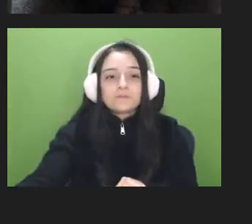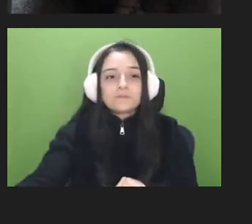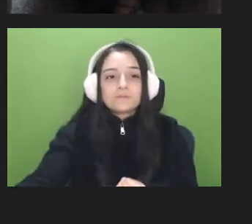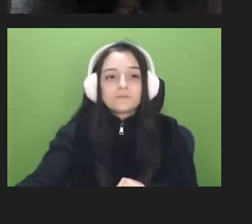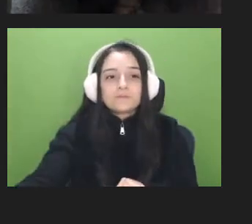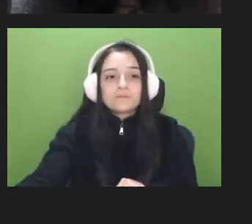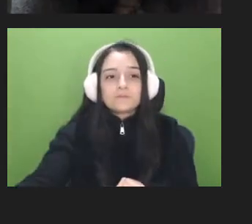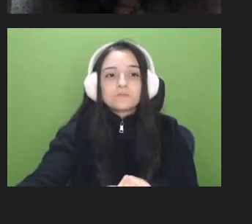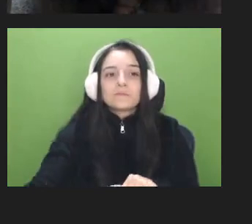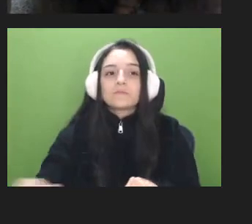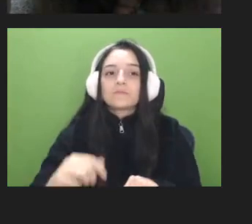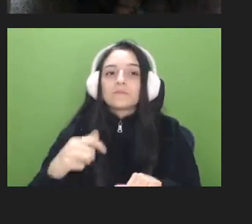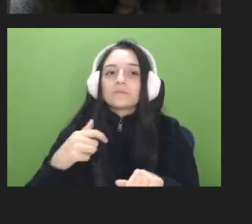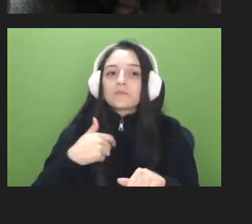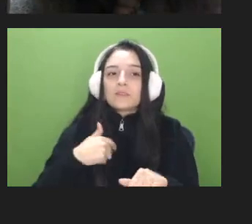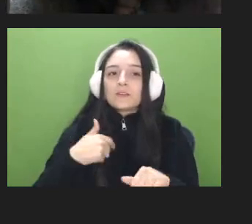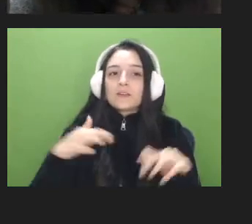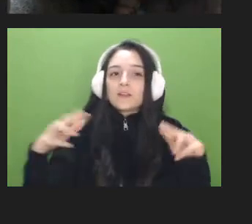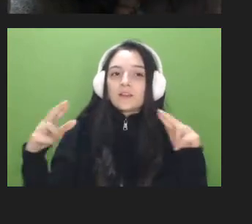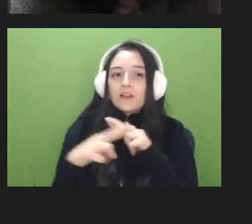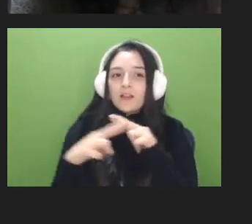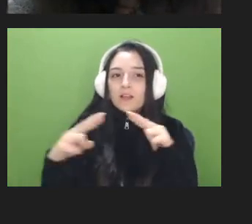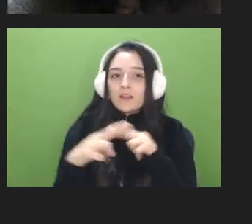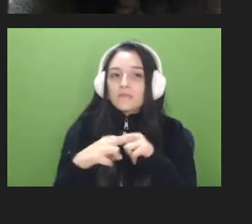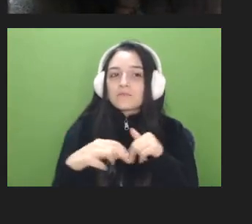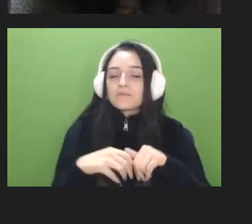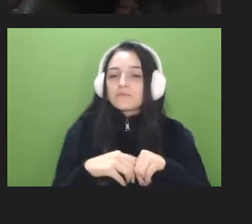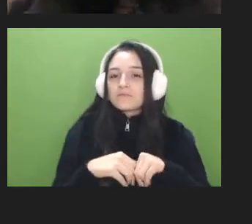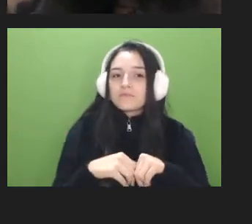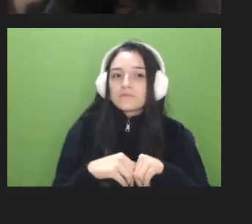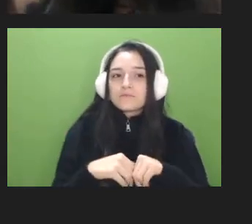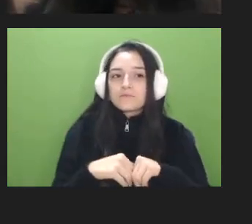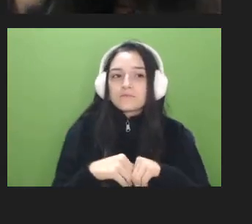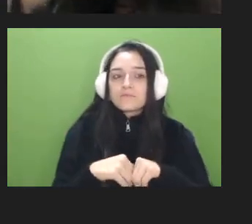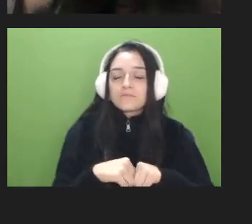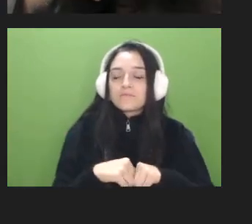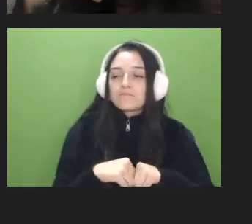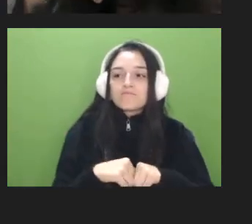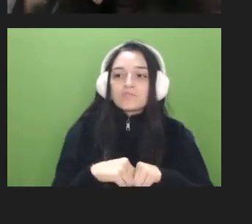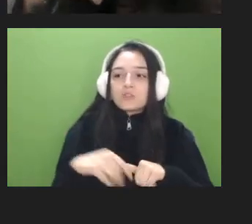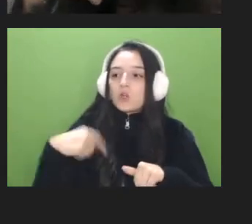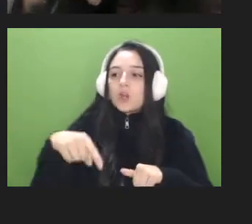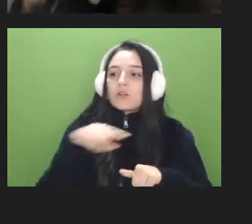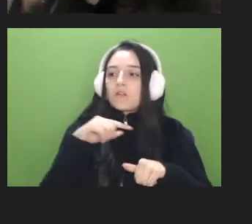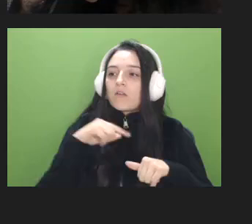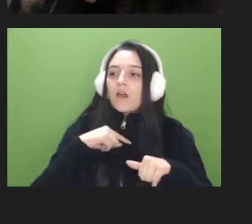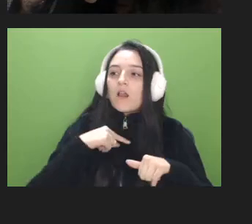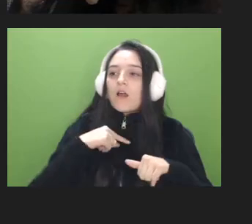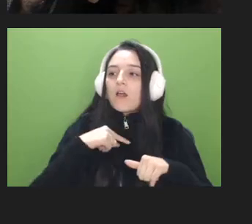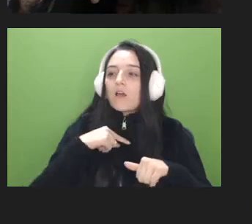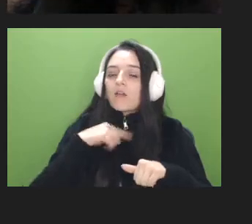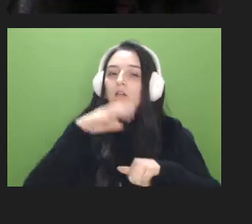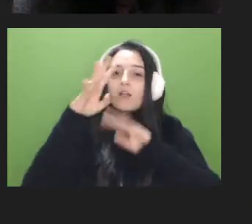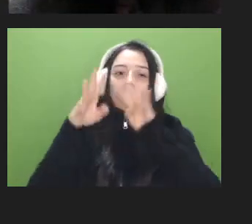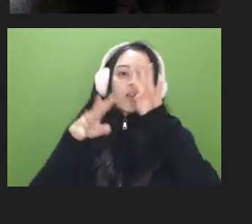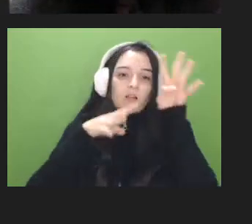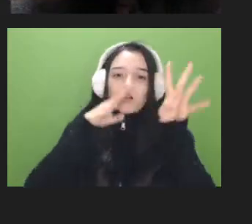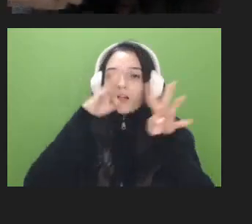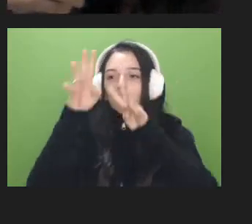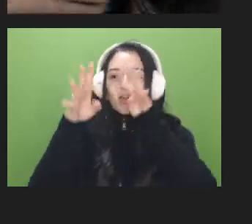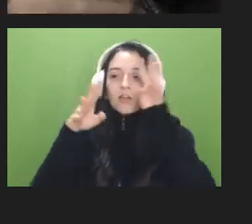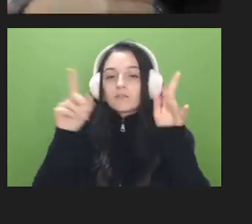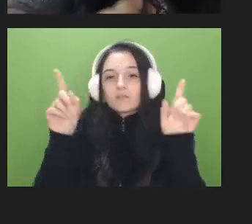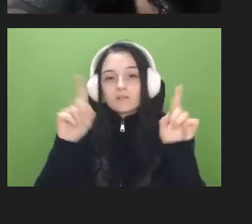gente tem no mundo hoje, elas não estão aí à toa, né? Elas não estão embaladas a vácuo. Elas têm